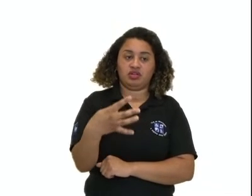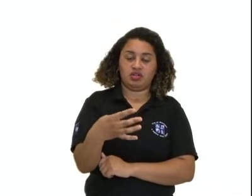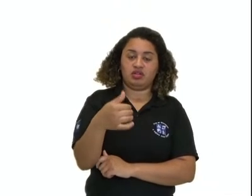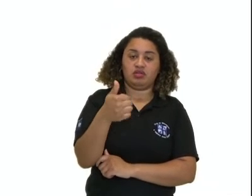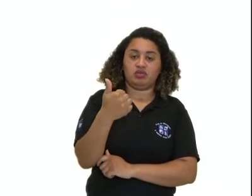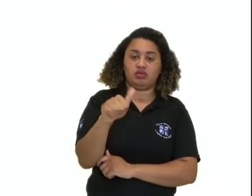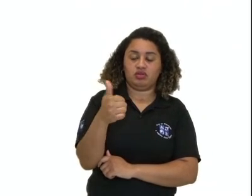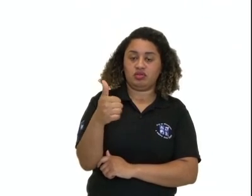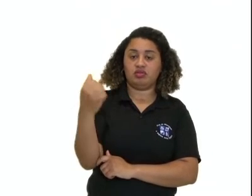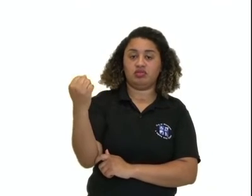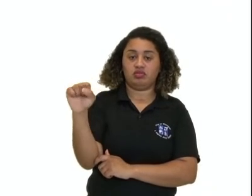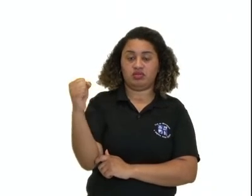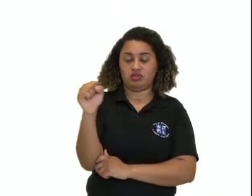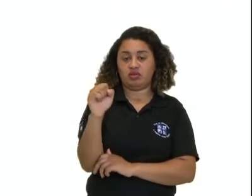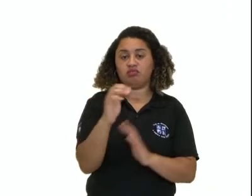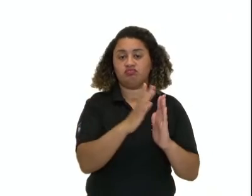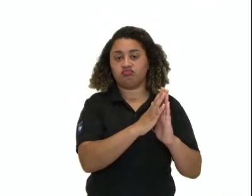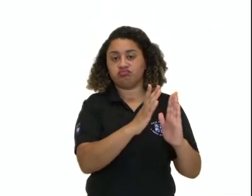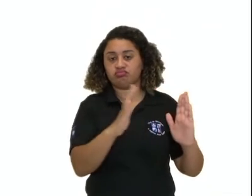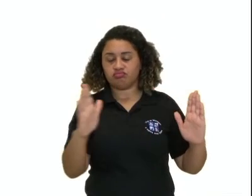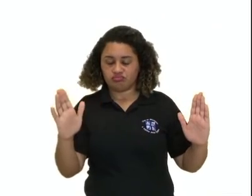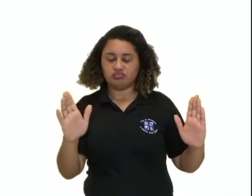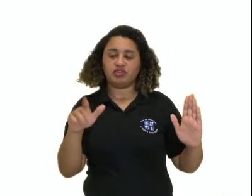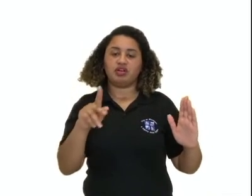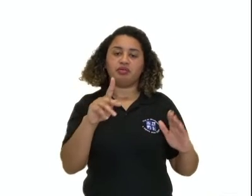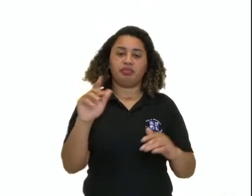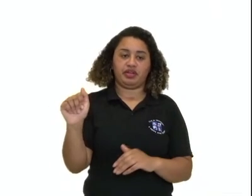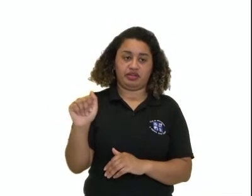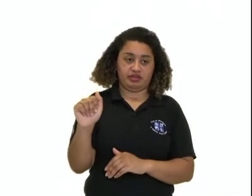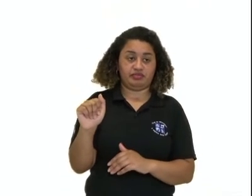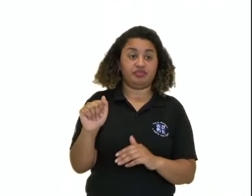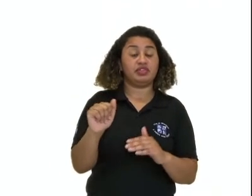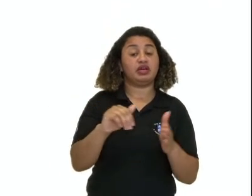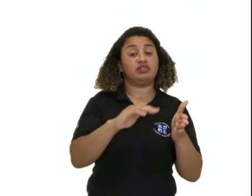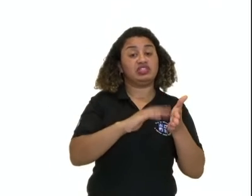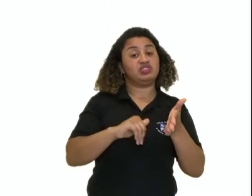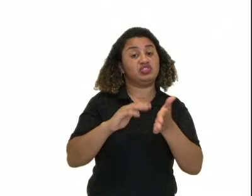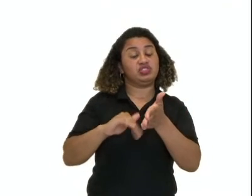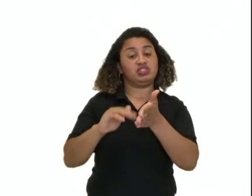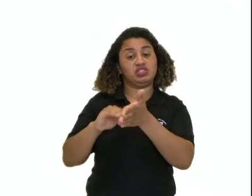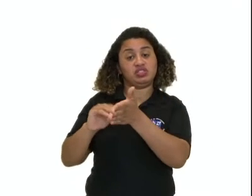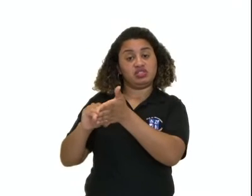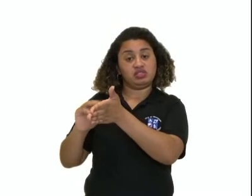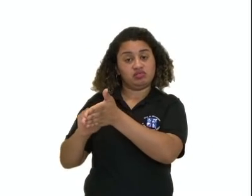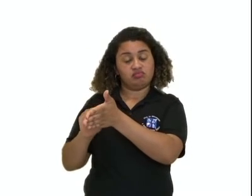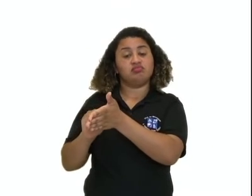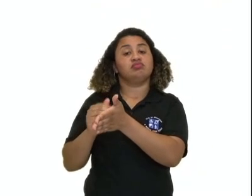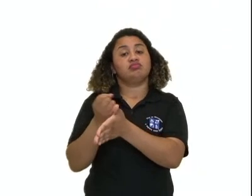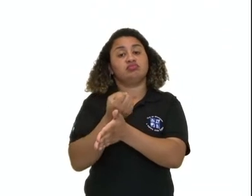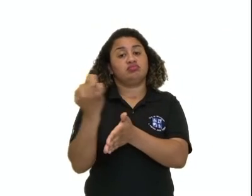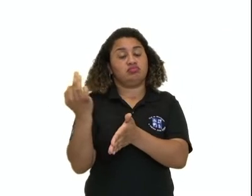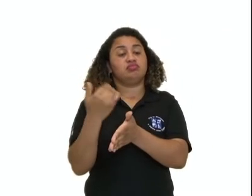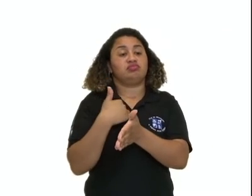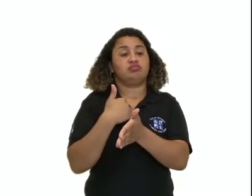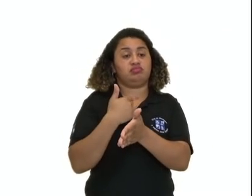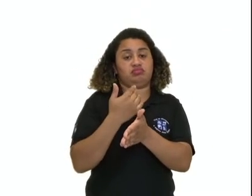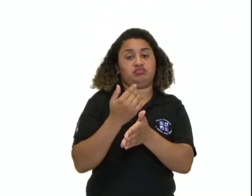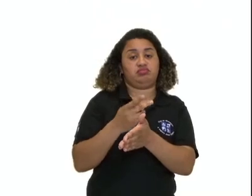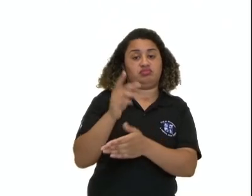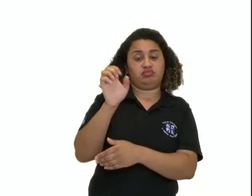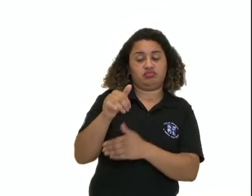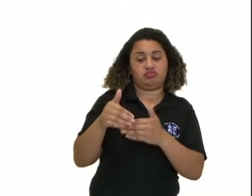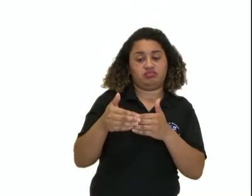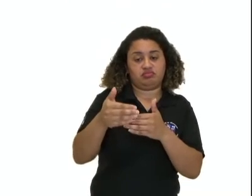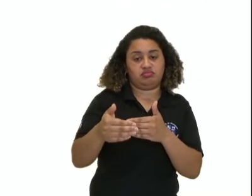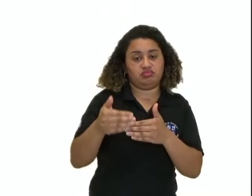segunda, 17, na terceira, 3 a menos, 14, na quarta hora, 11 e na